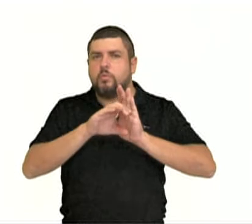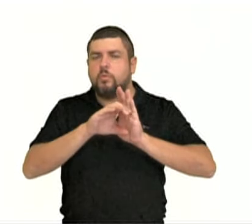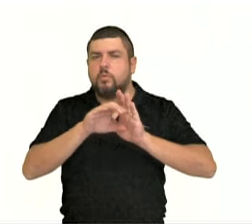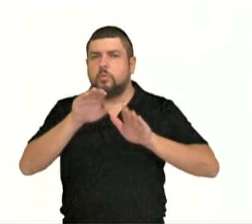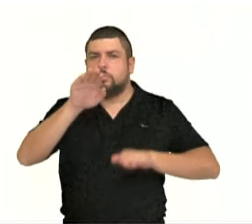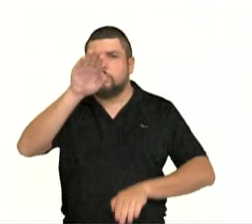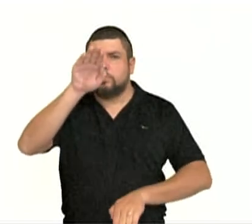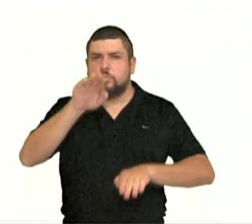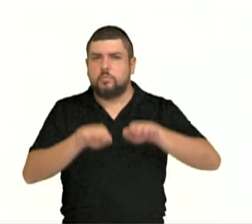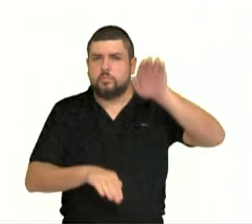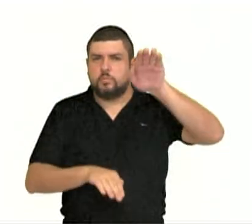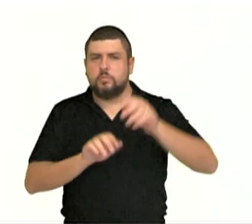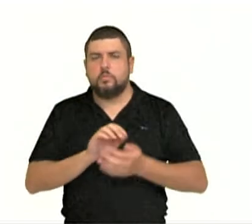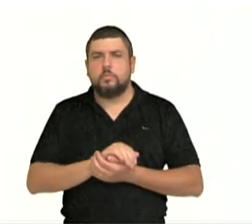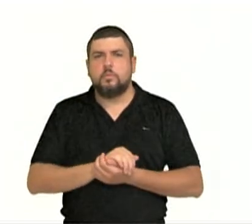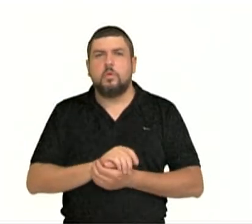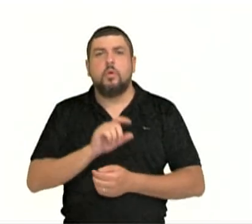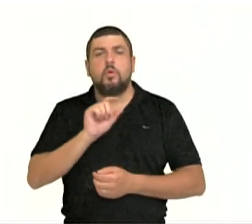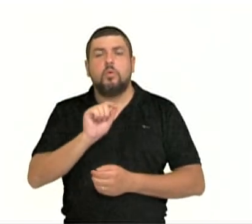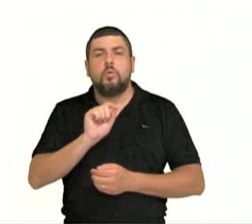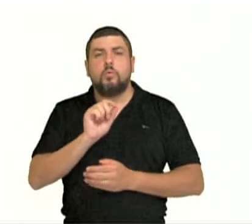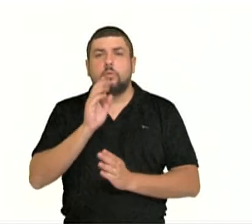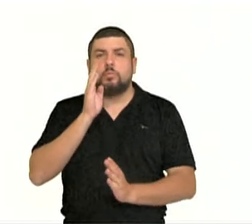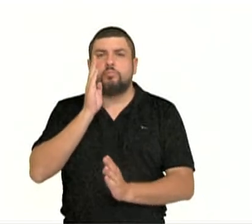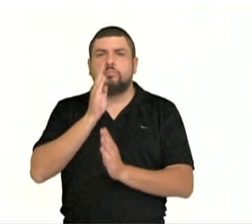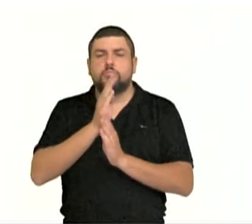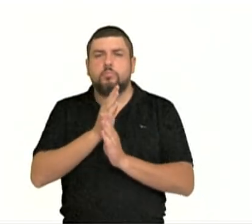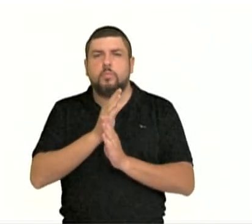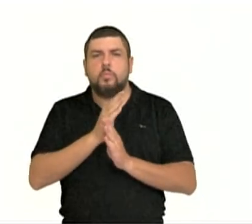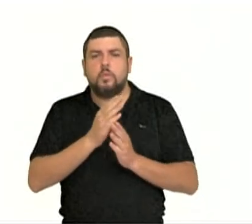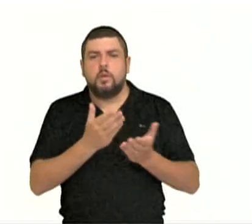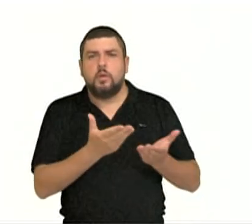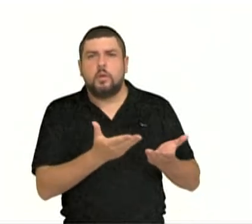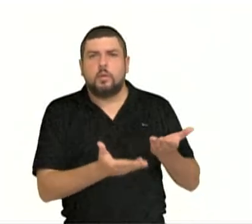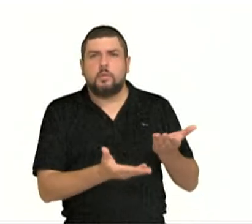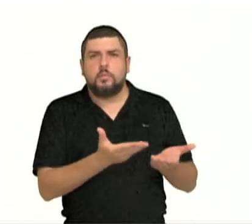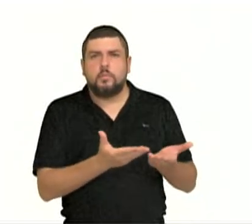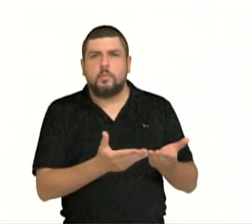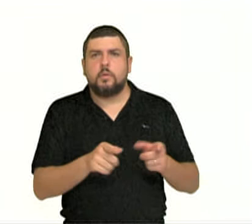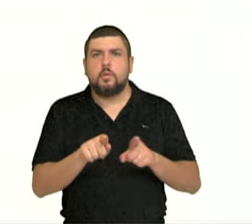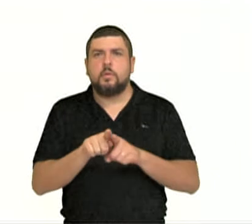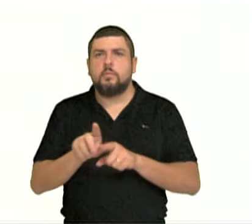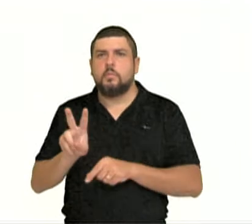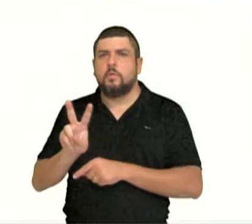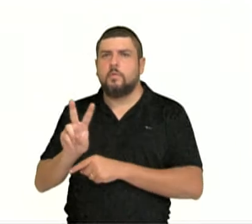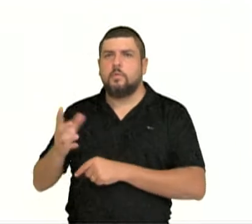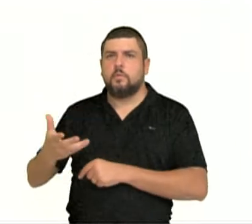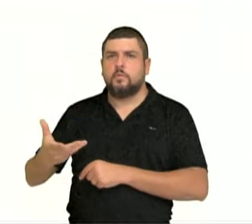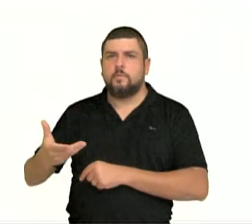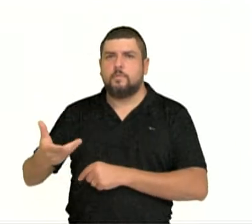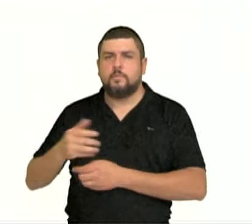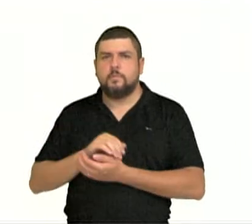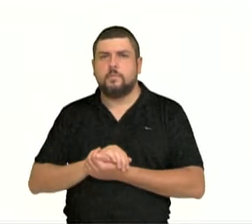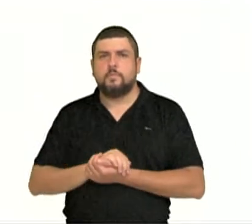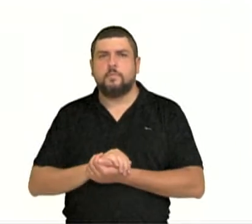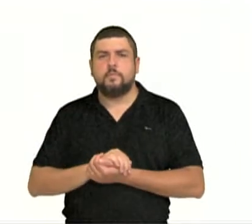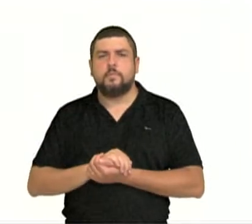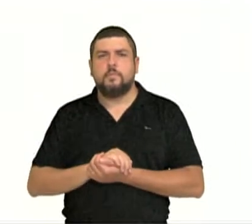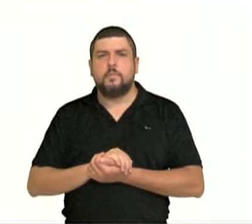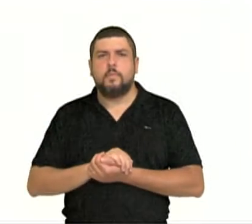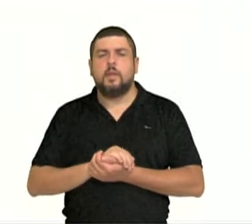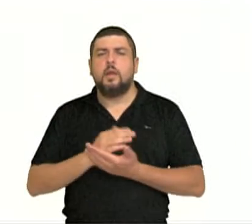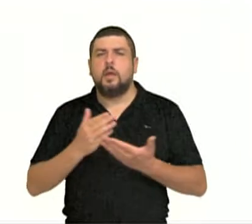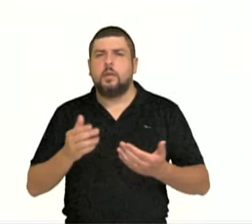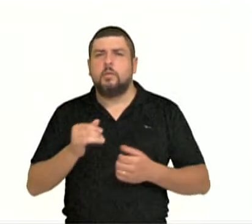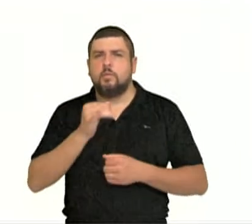depende da massa e da velocidade. Então pensem comigo, mantendo, por exemplo, a mesma